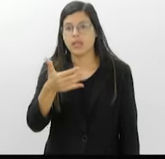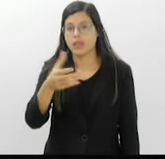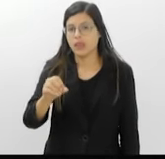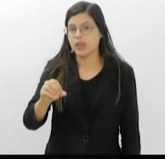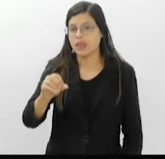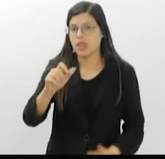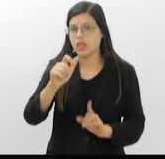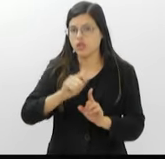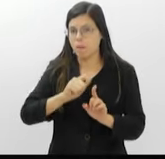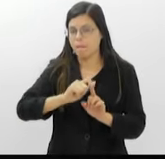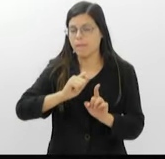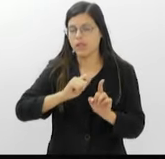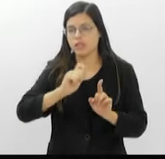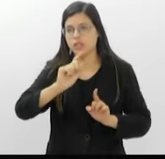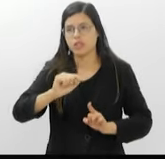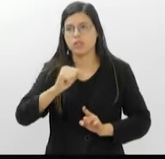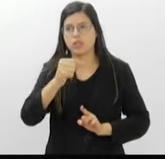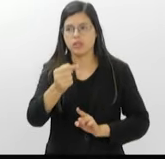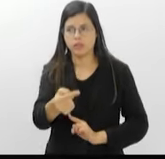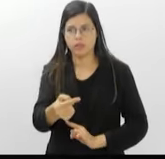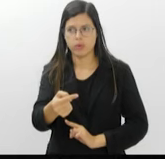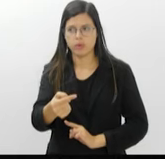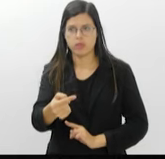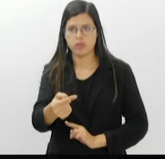depois ele foi